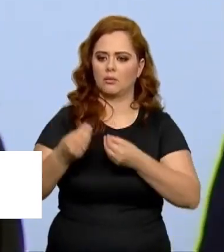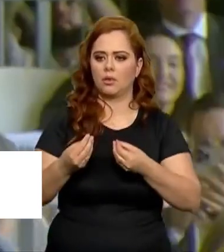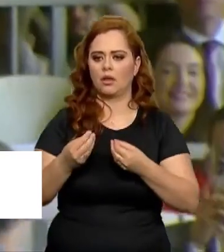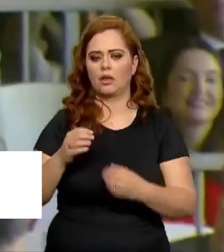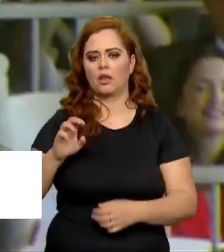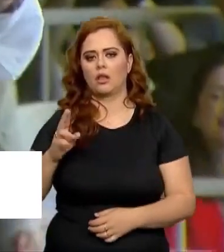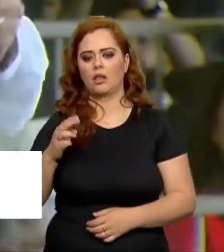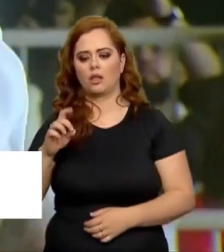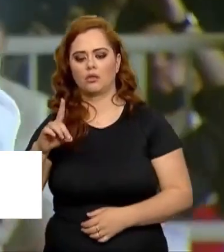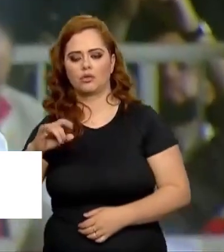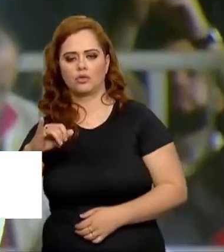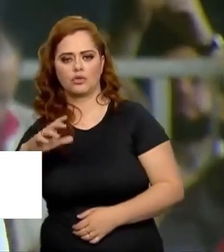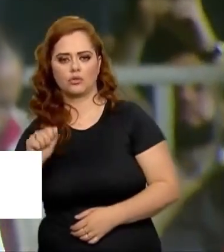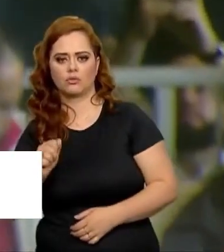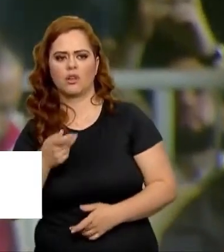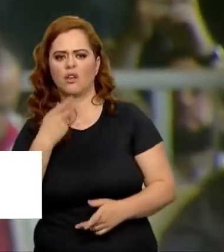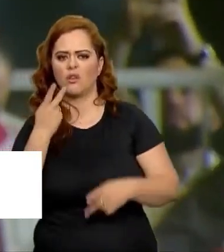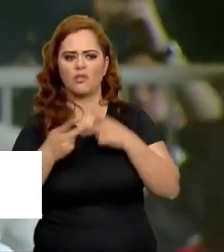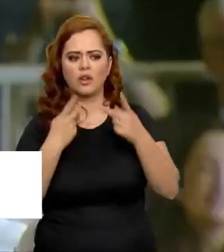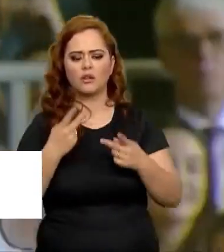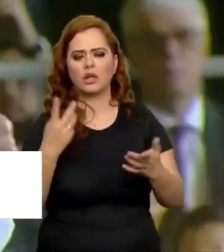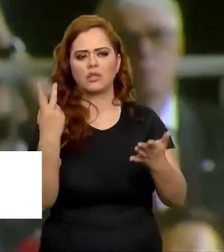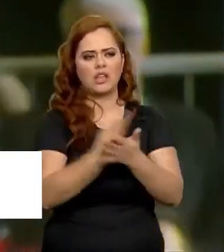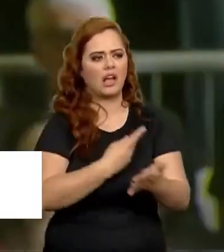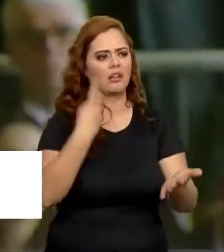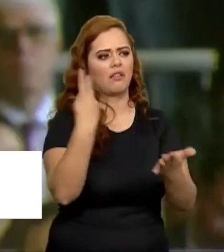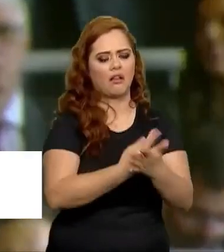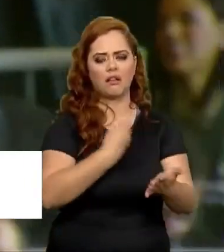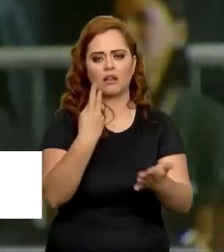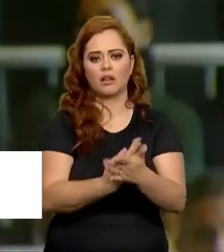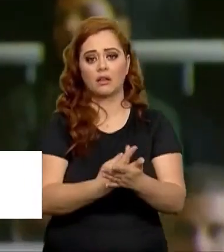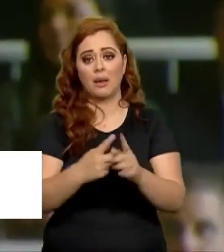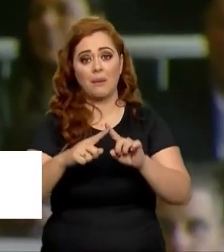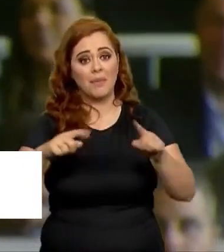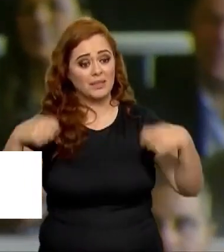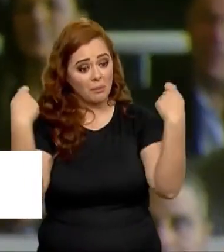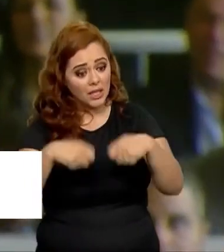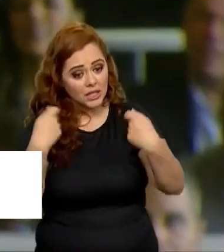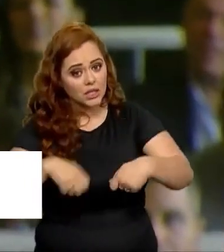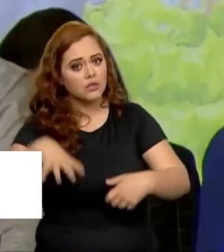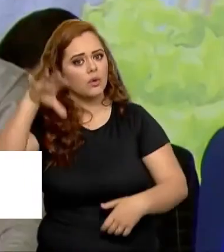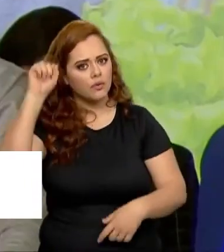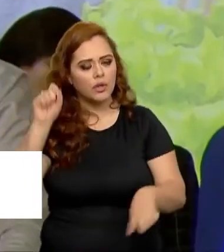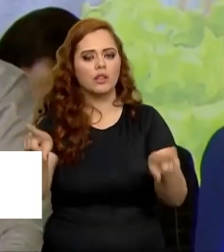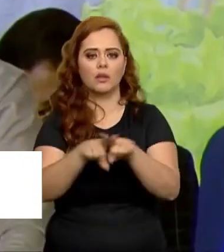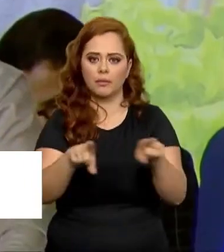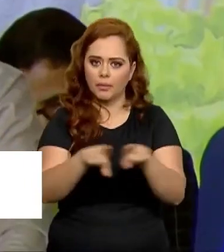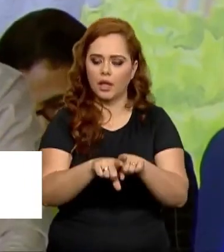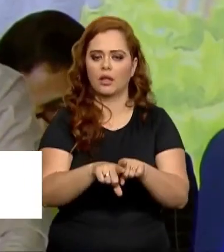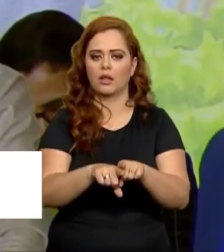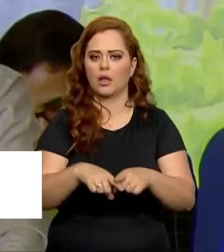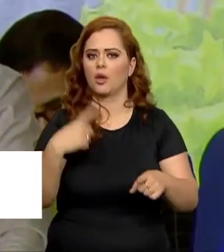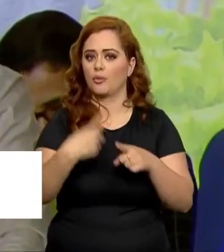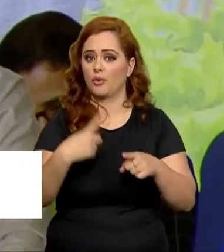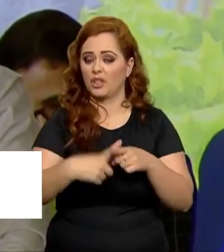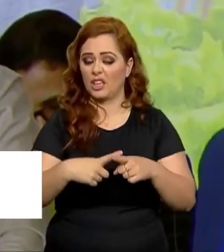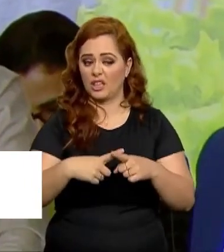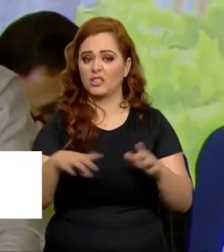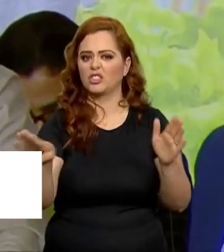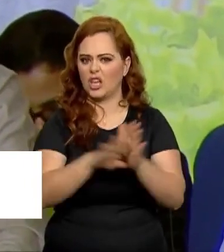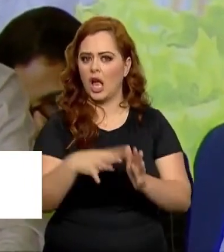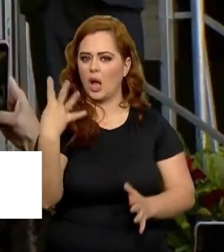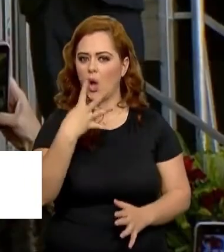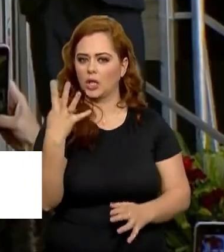coisa errada, você não fez aquilo que deveria fazer, mas é bom a gente ouvir, porque quando chegar 4 anos